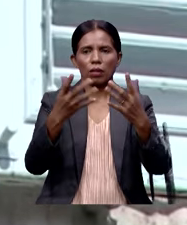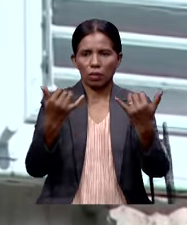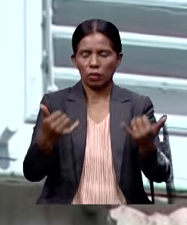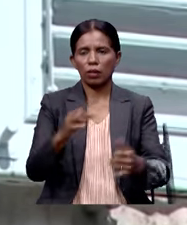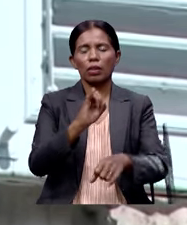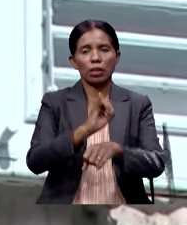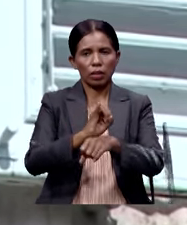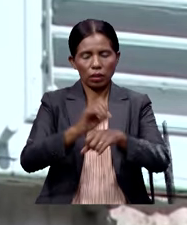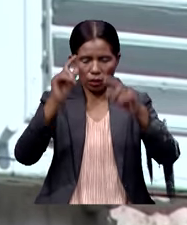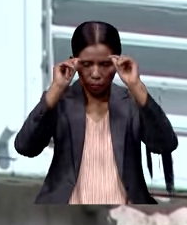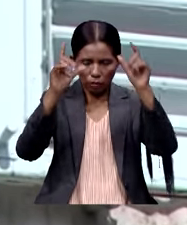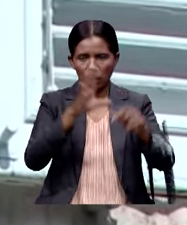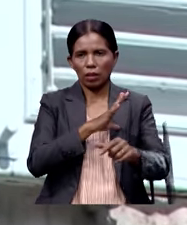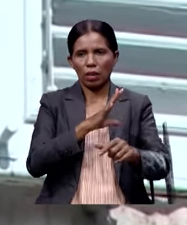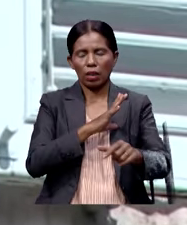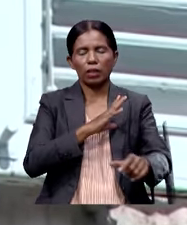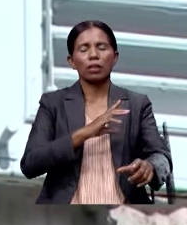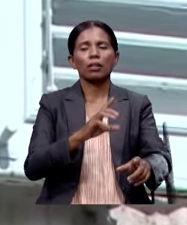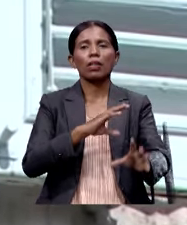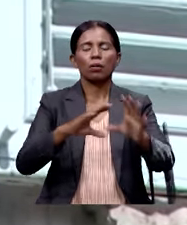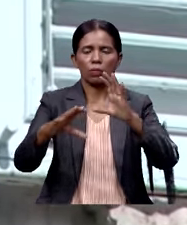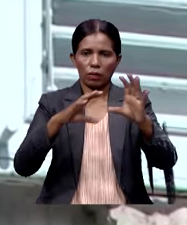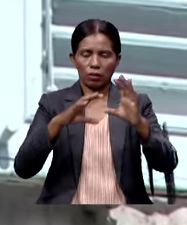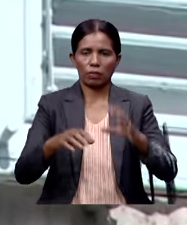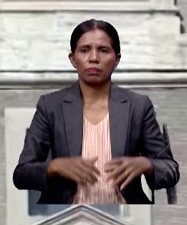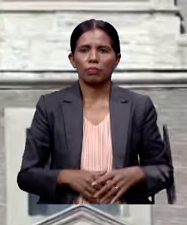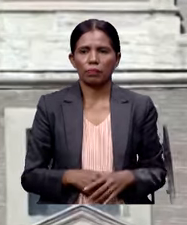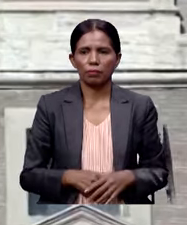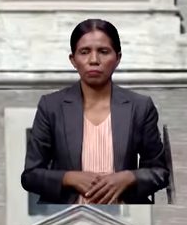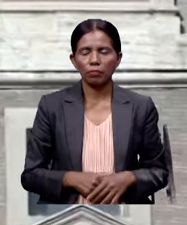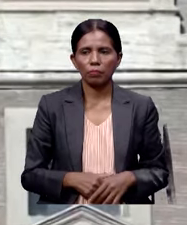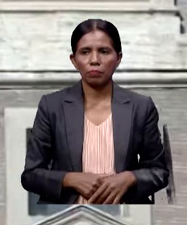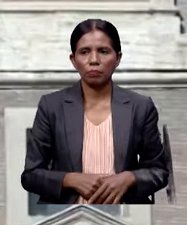Igreja Timor-Leste, se reconfirmação. Adérito Ximenez, Luciano Amaral, GMN.